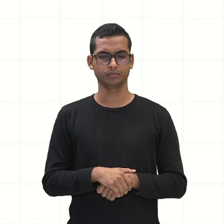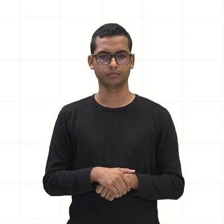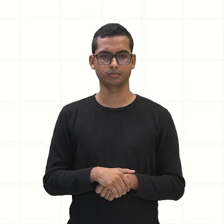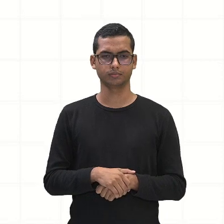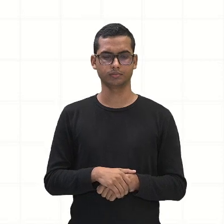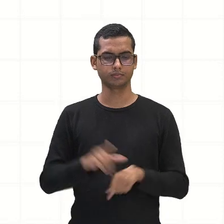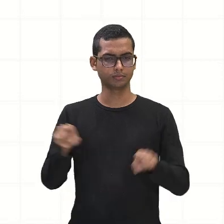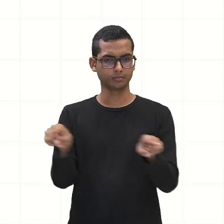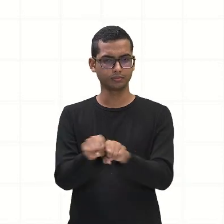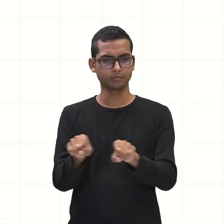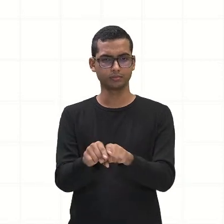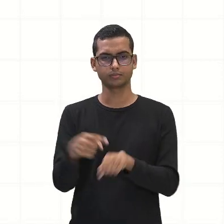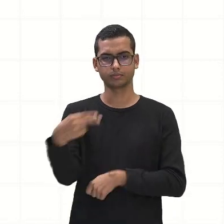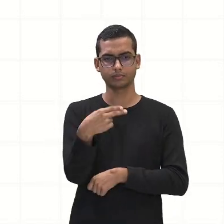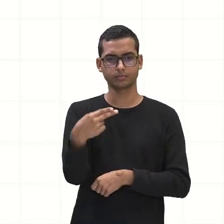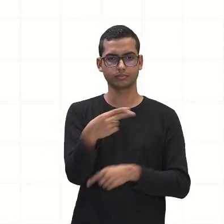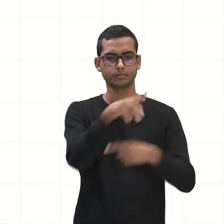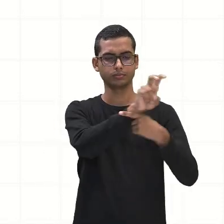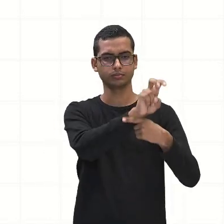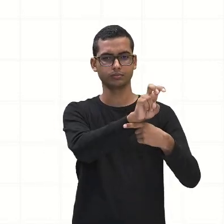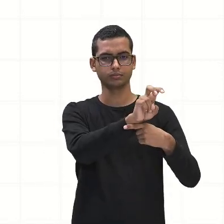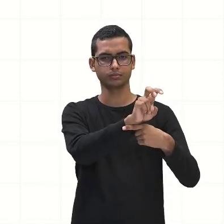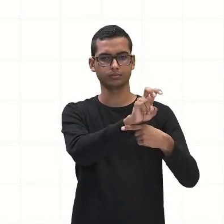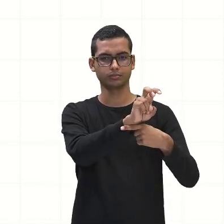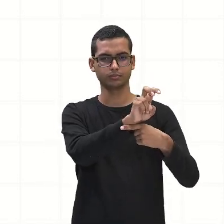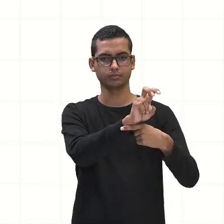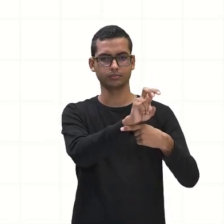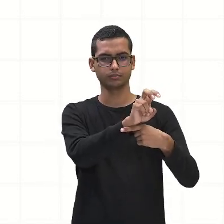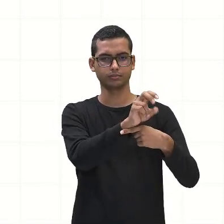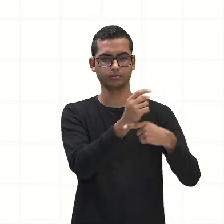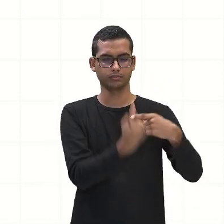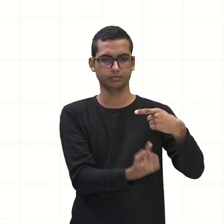Assim como 5 está para